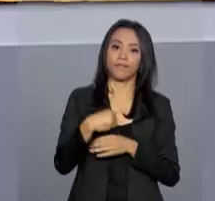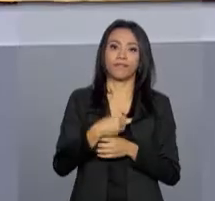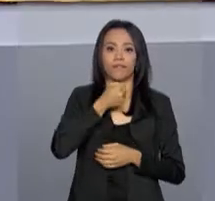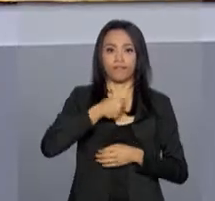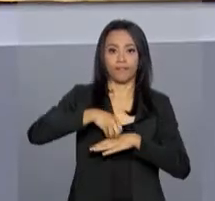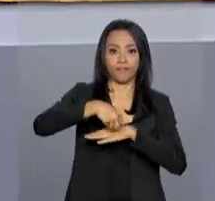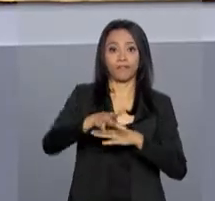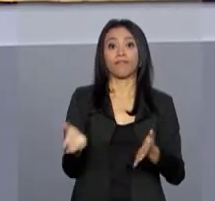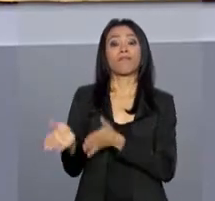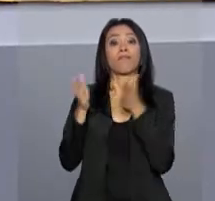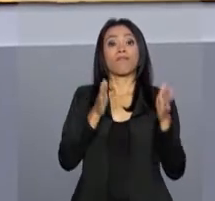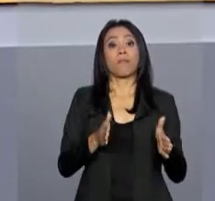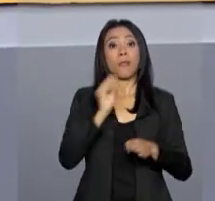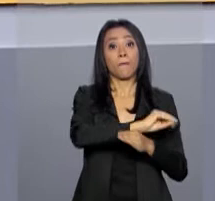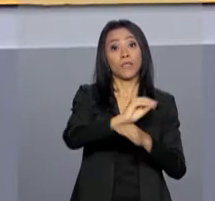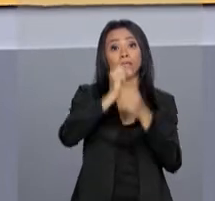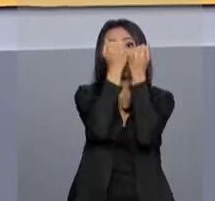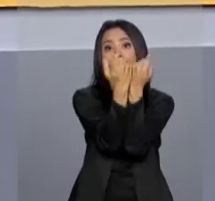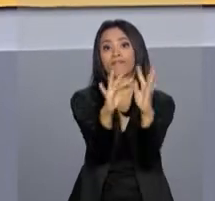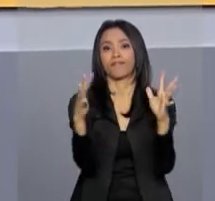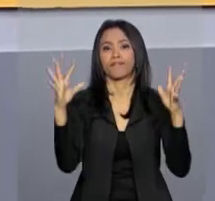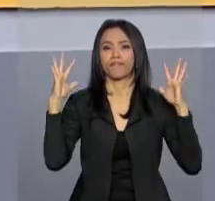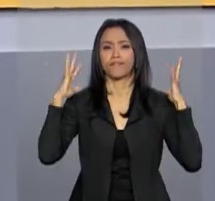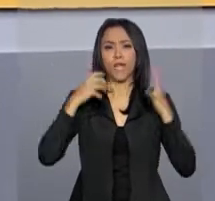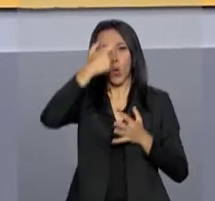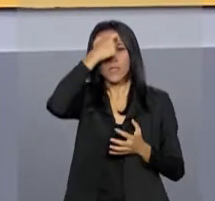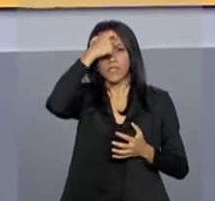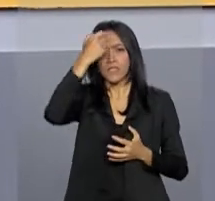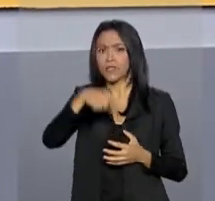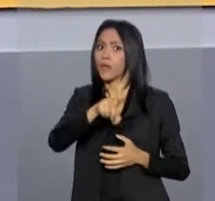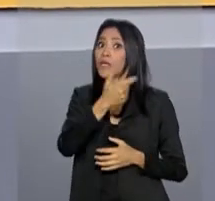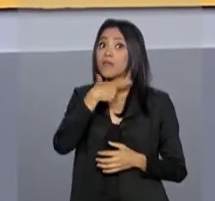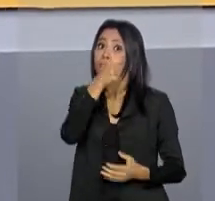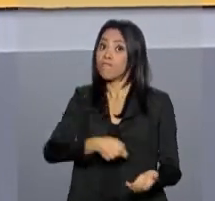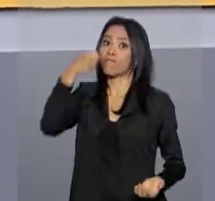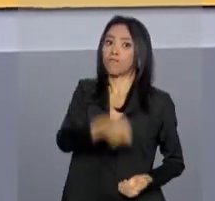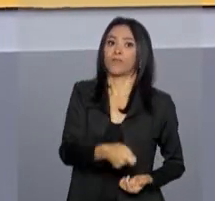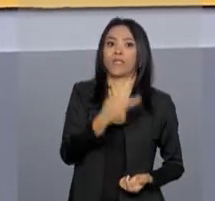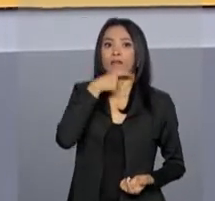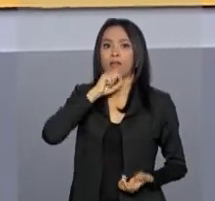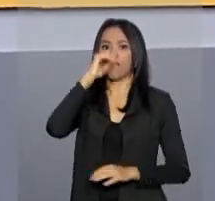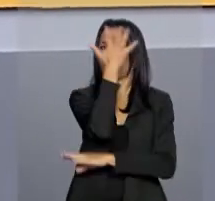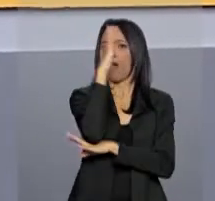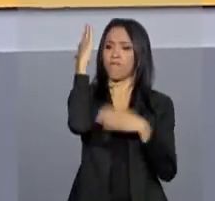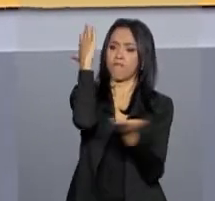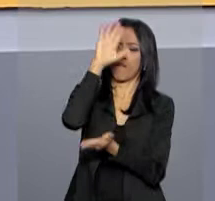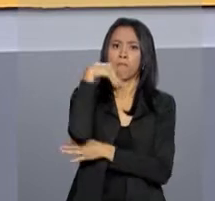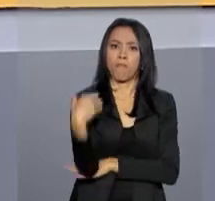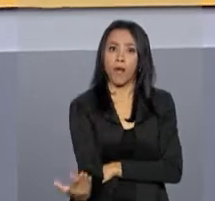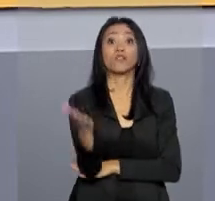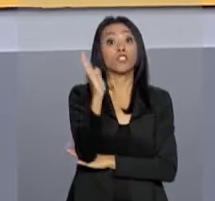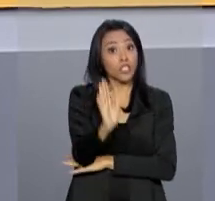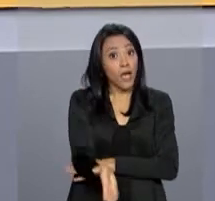e proteção ao meio ambiente por meio da conscientização e punição de quem comete crime ambiental nesta segunda feira foi assinado o primeiro